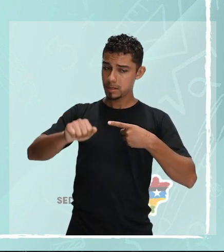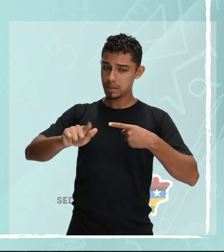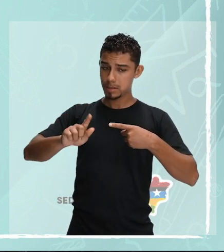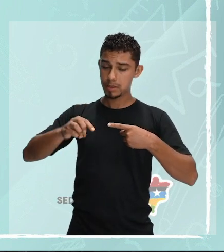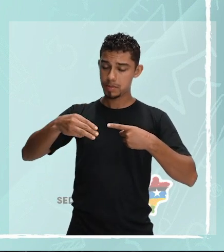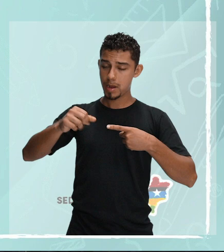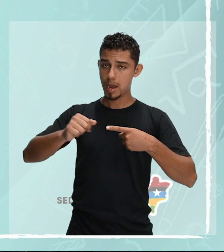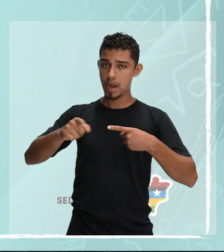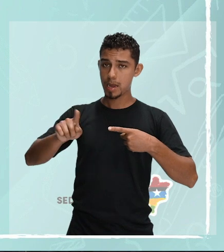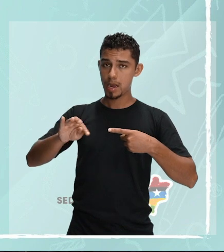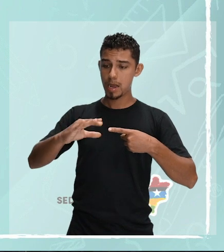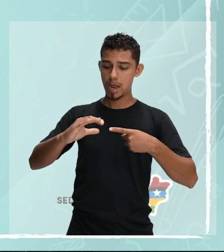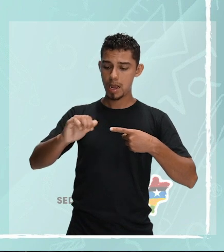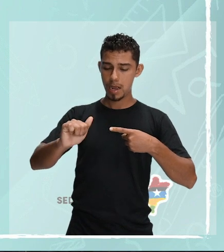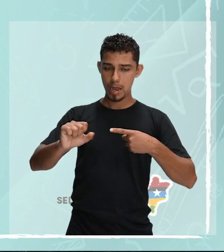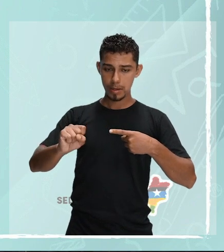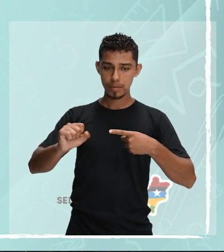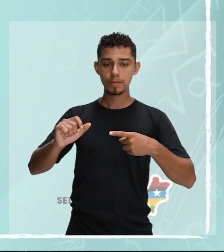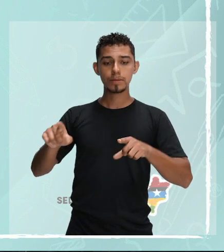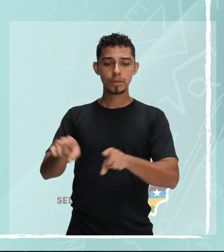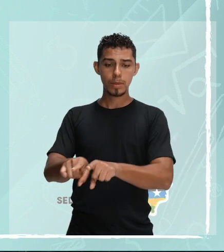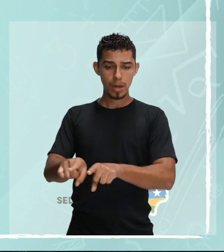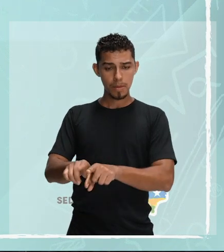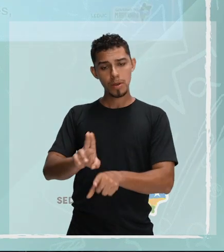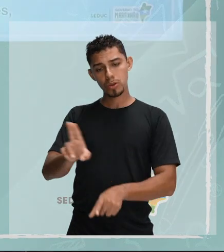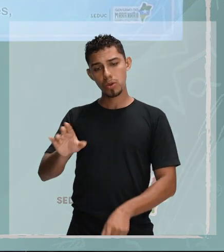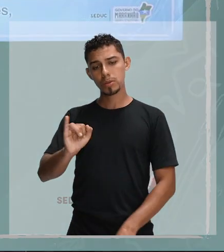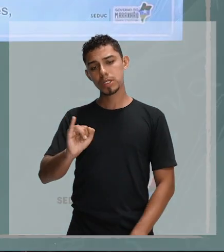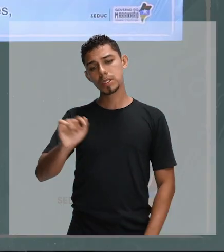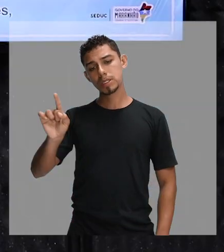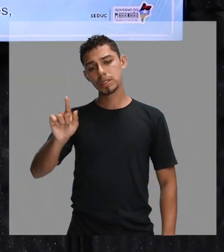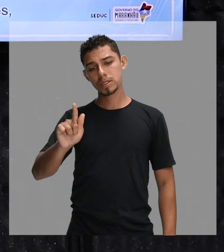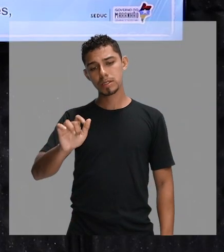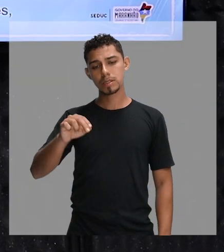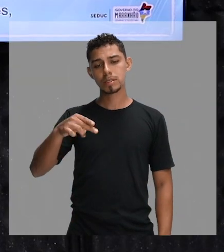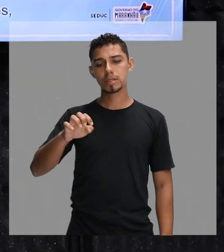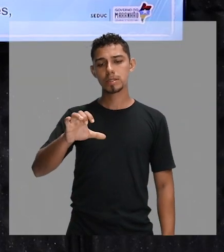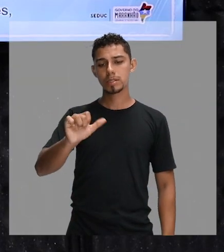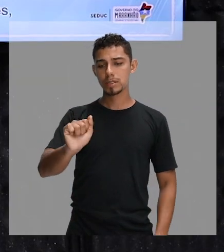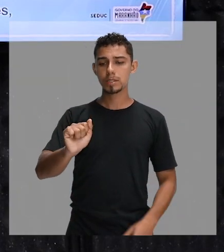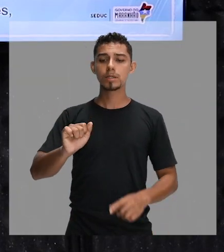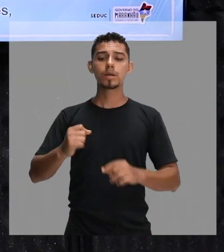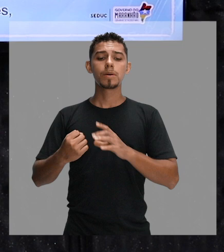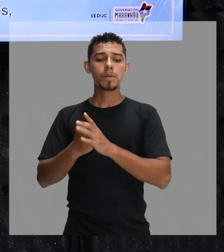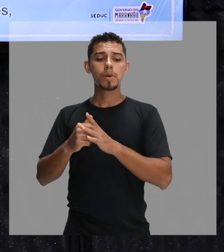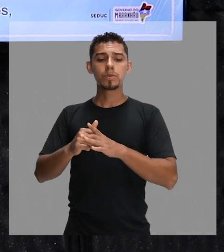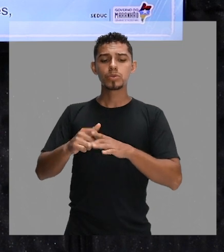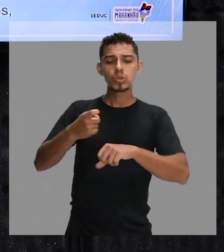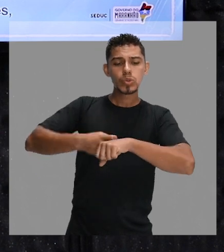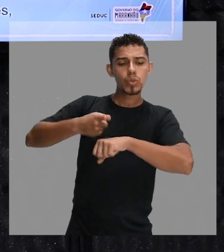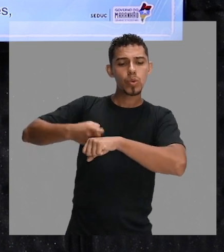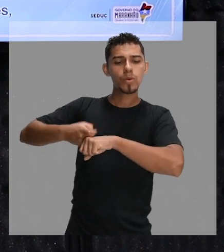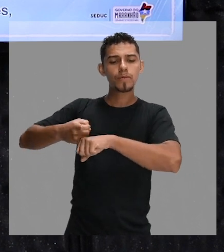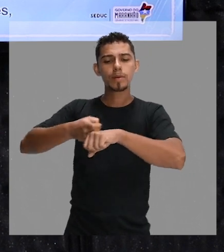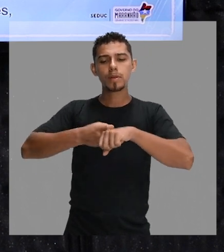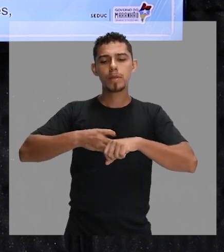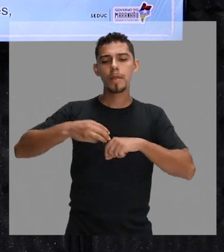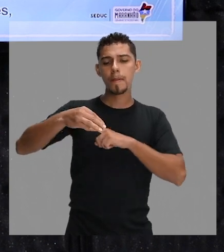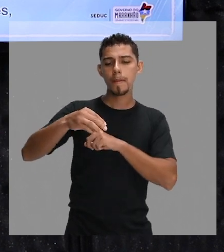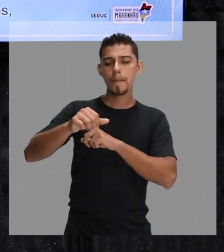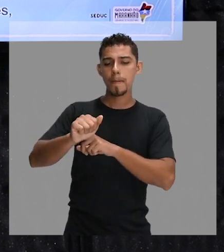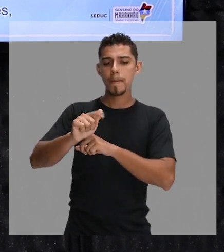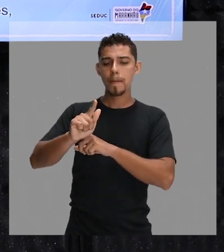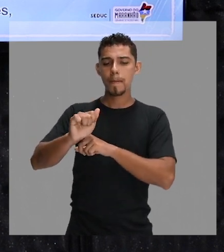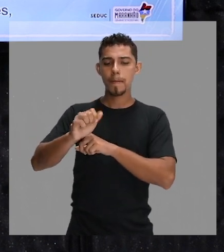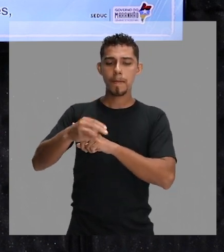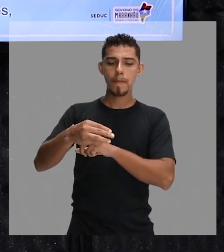magmáticas, que também são chamadas de ígneas, que são formadas pela solidificação do magma. O magma, ele